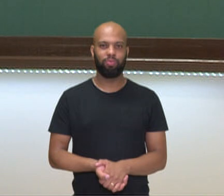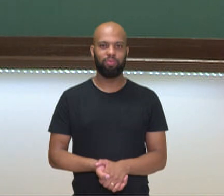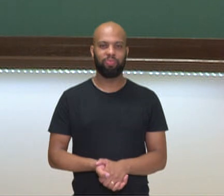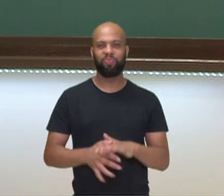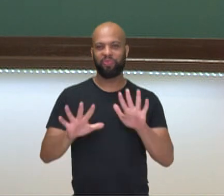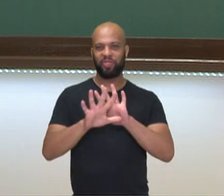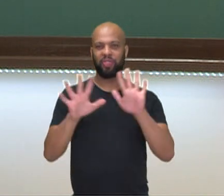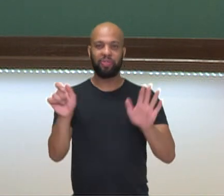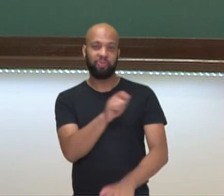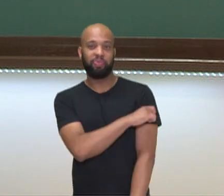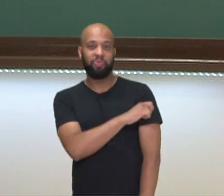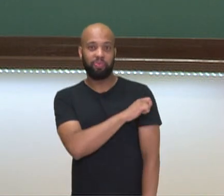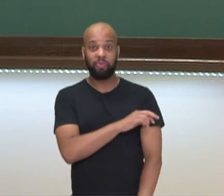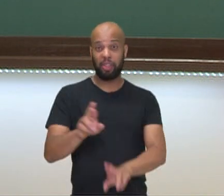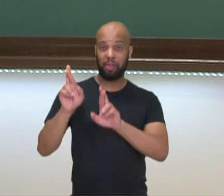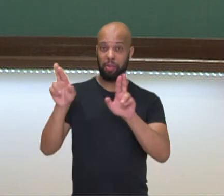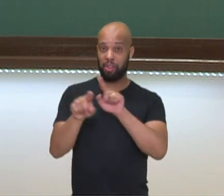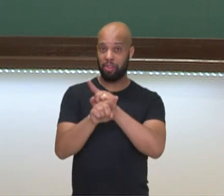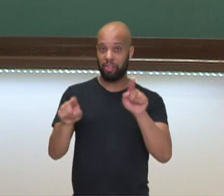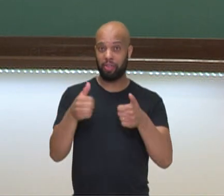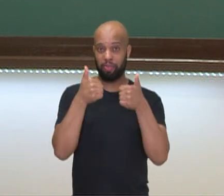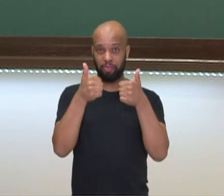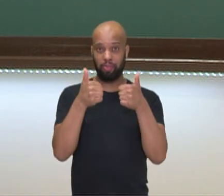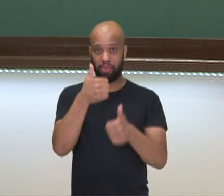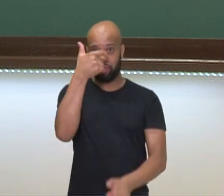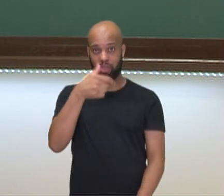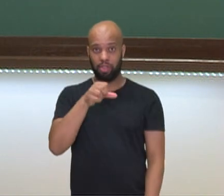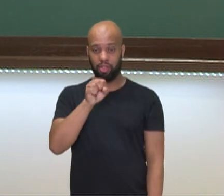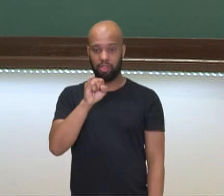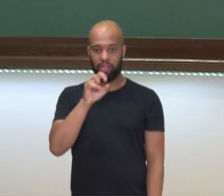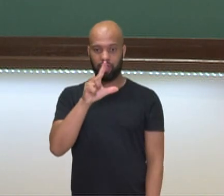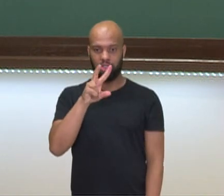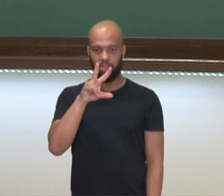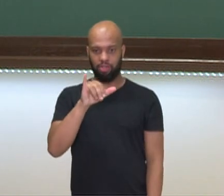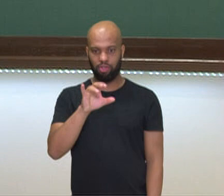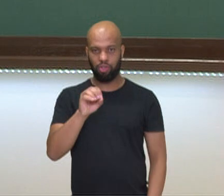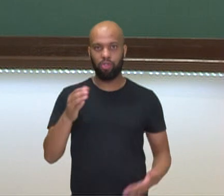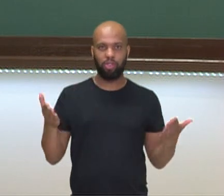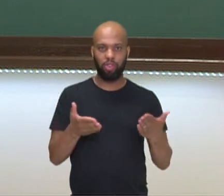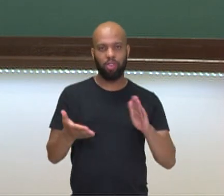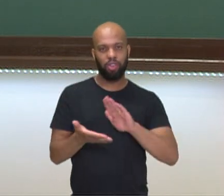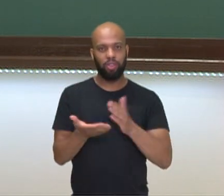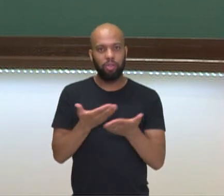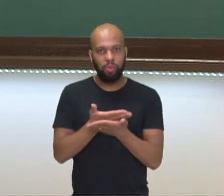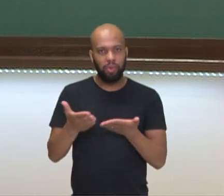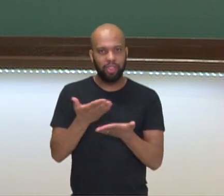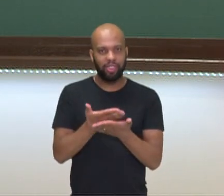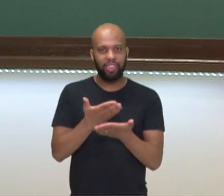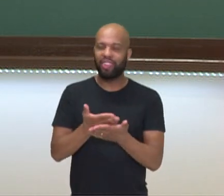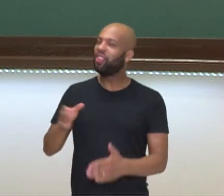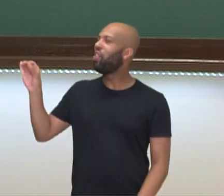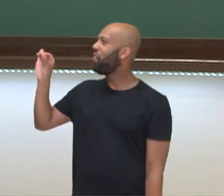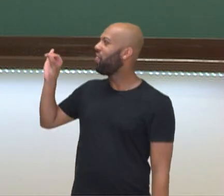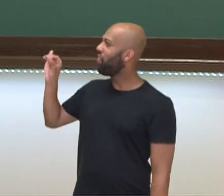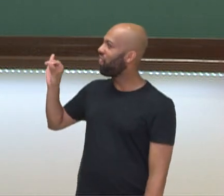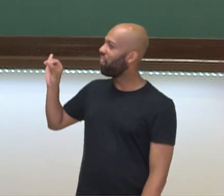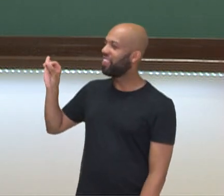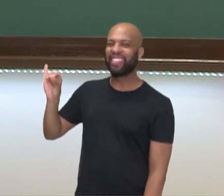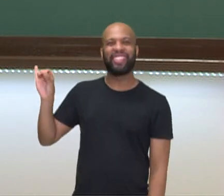Hi everyone, espero que todos vocês estejam bem. Eu sou o professor Silvio e vamos começar a nossa aula cumprimentando o nosso intérprete. Hi Natan!